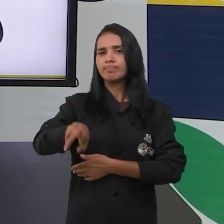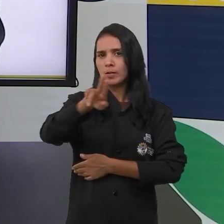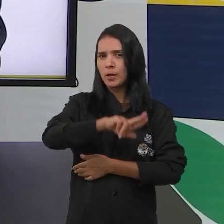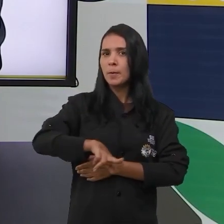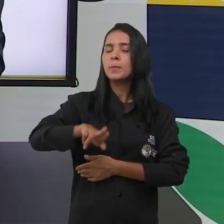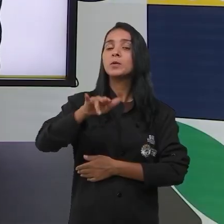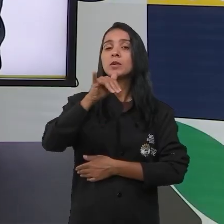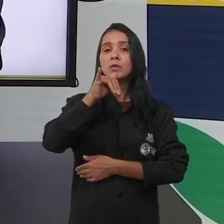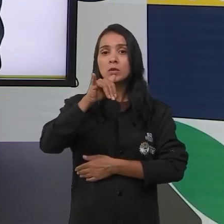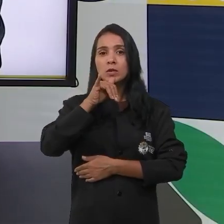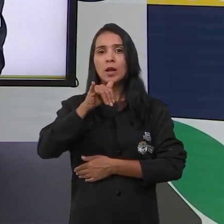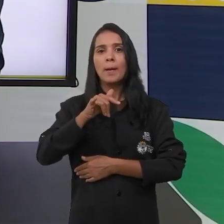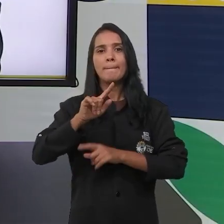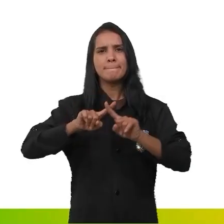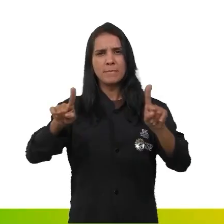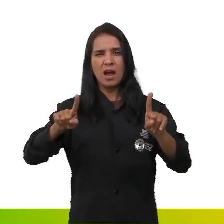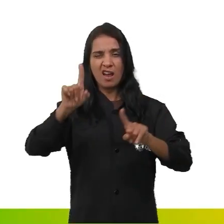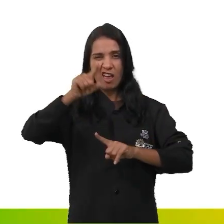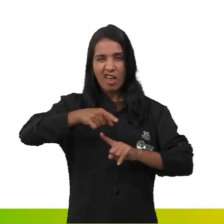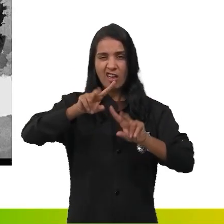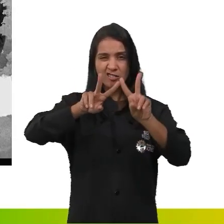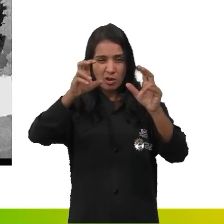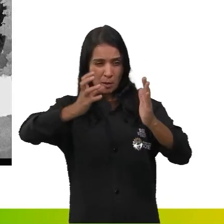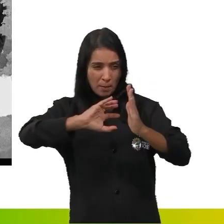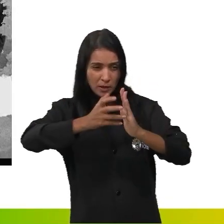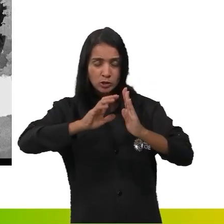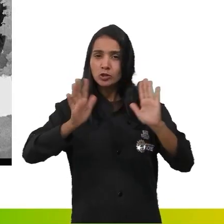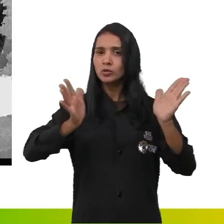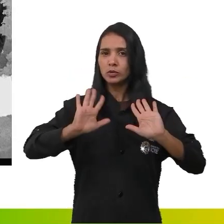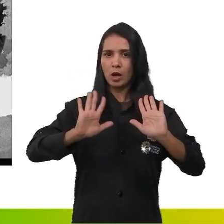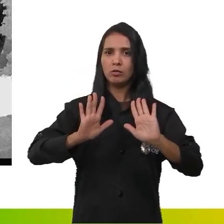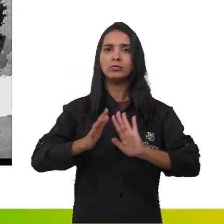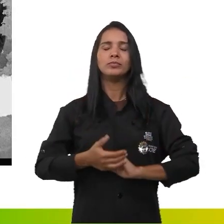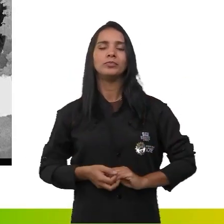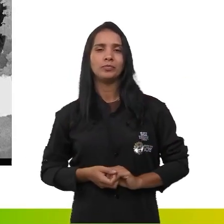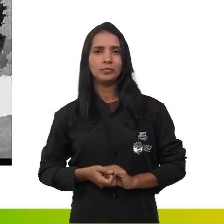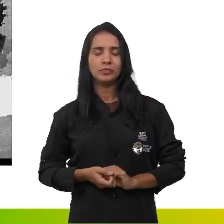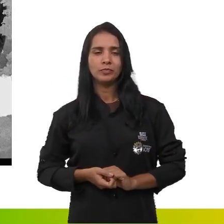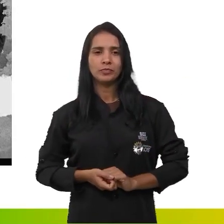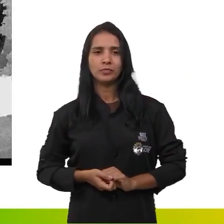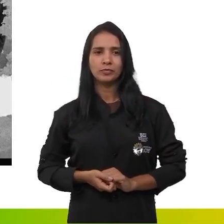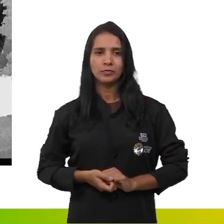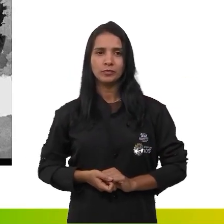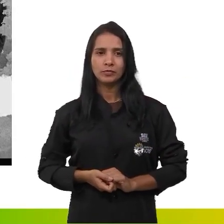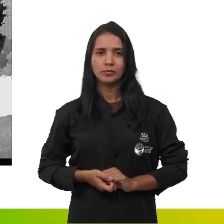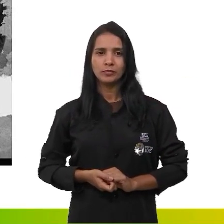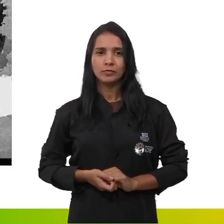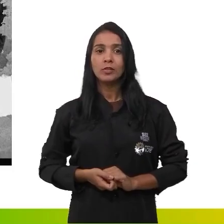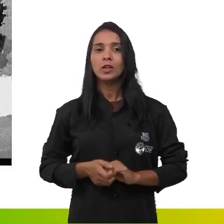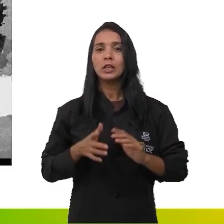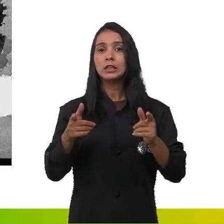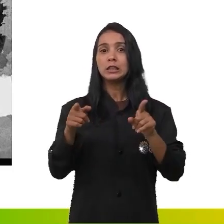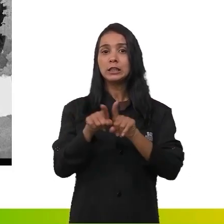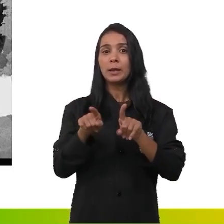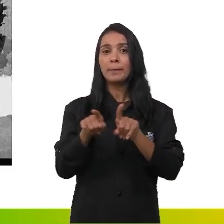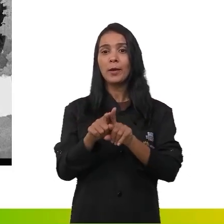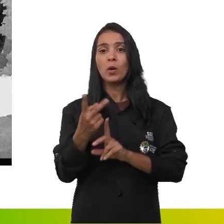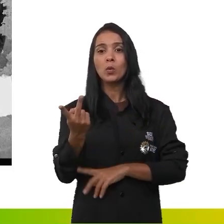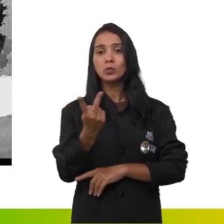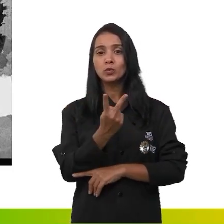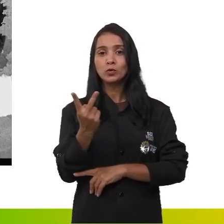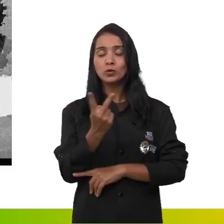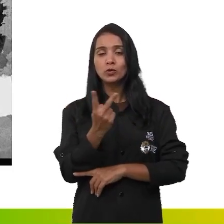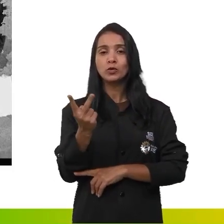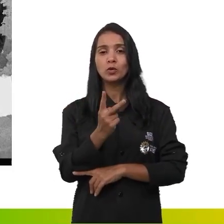precisamos partidarizar nada aqui, tá bom? Continuando aqui, vamos falar um pouco sobre o paternalismo e o populismo na